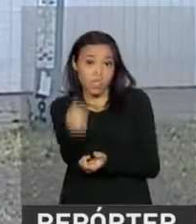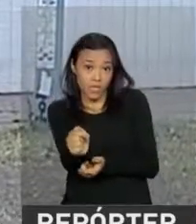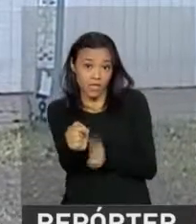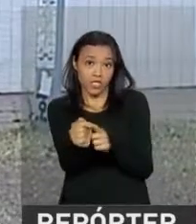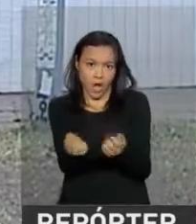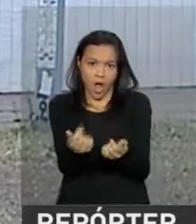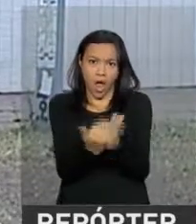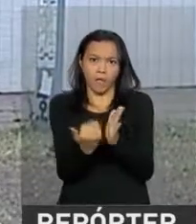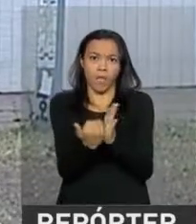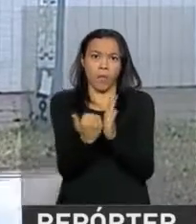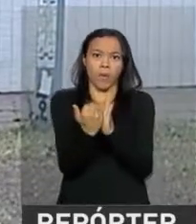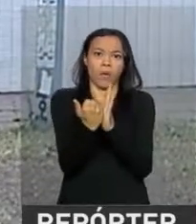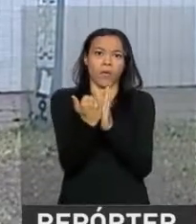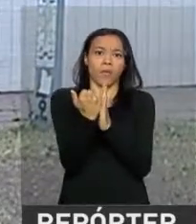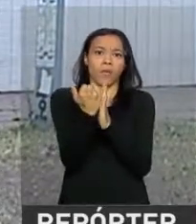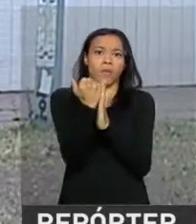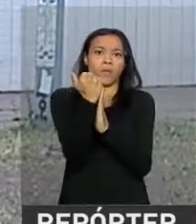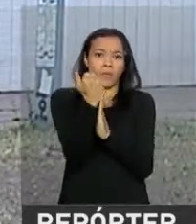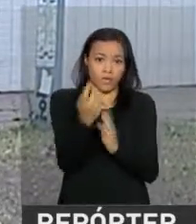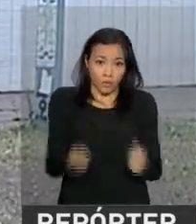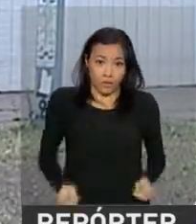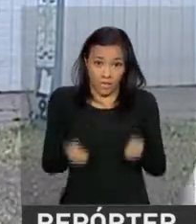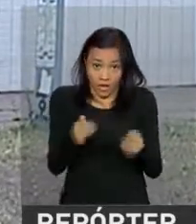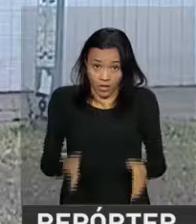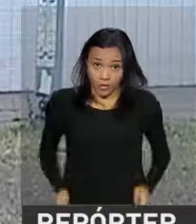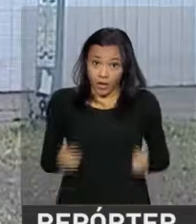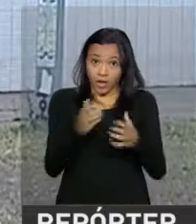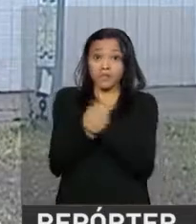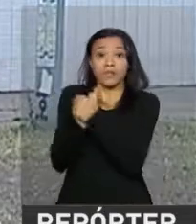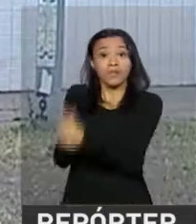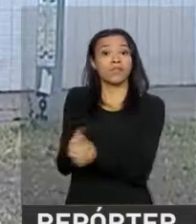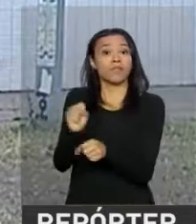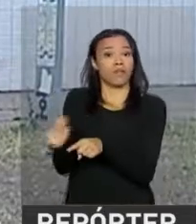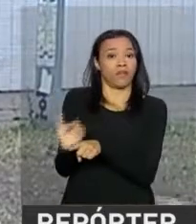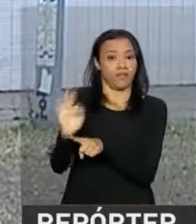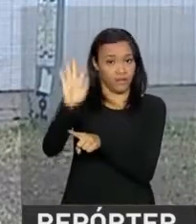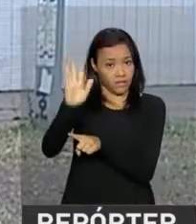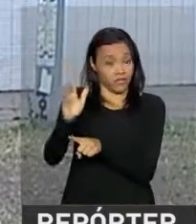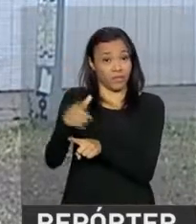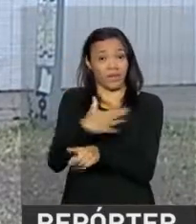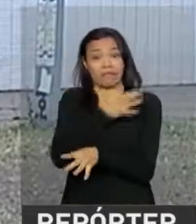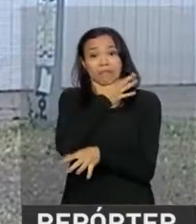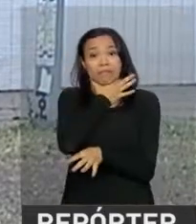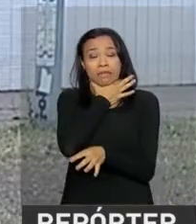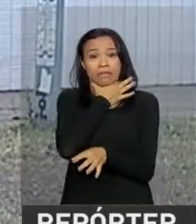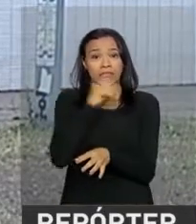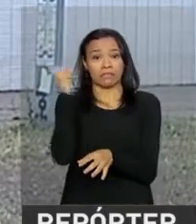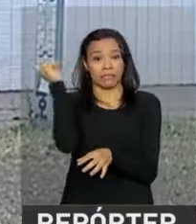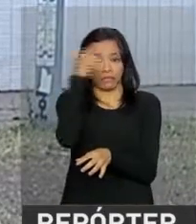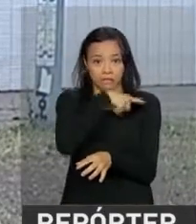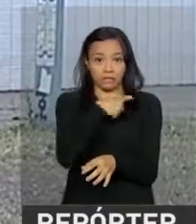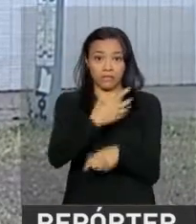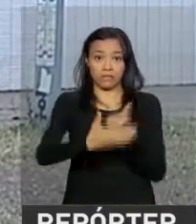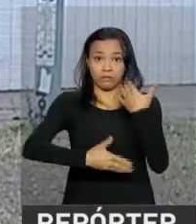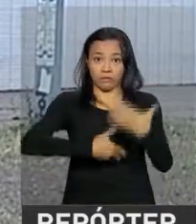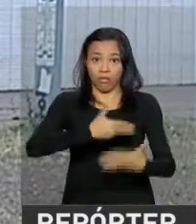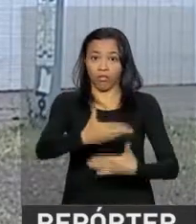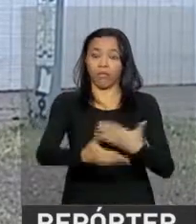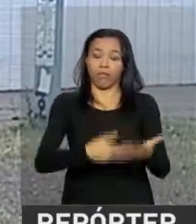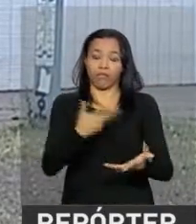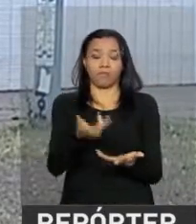poderão aumentar na mesma medida que a inflação, fazendo com que as despesas reais não aumentem todos os anos em que entrar em